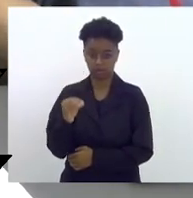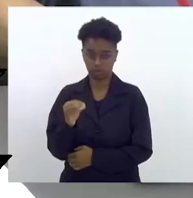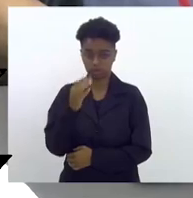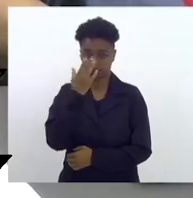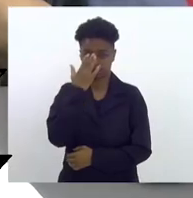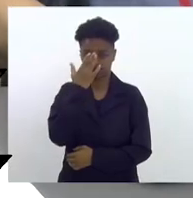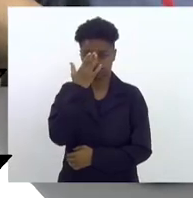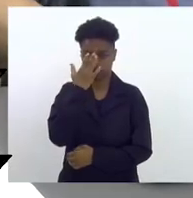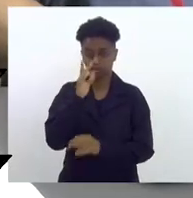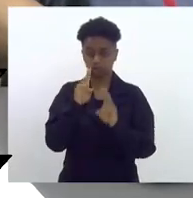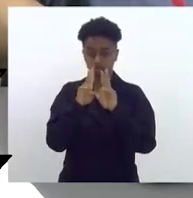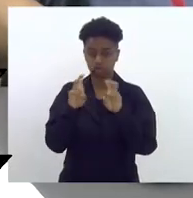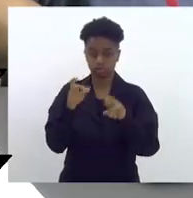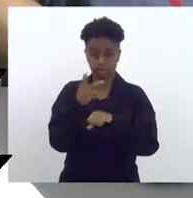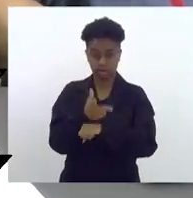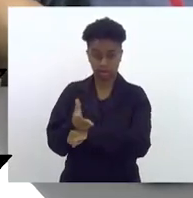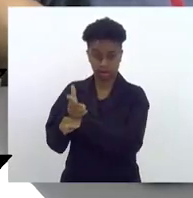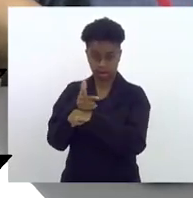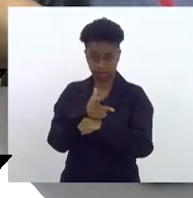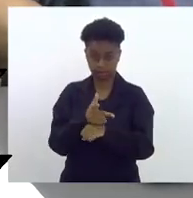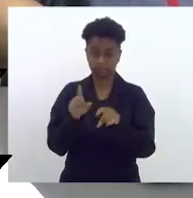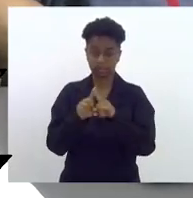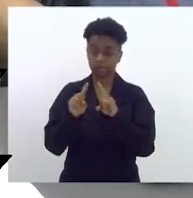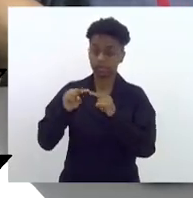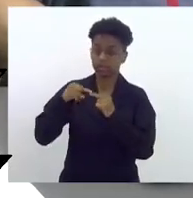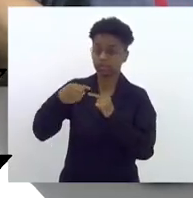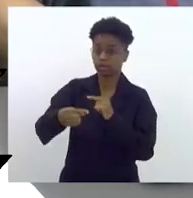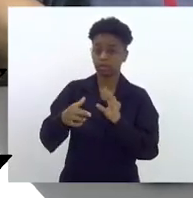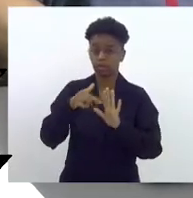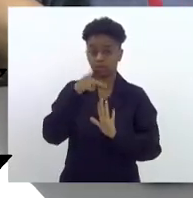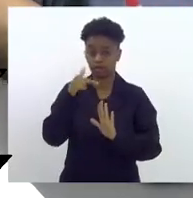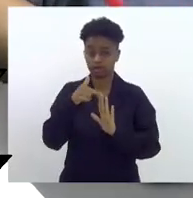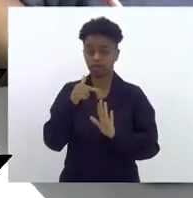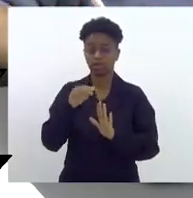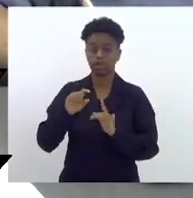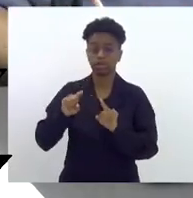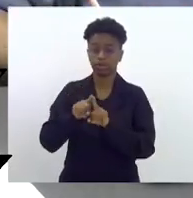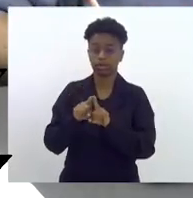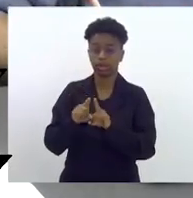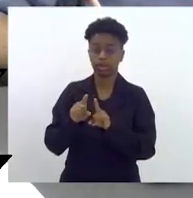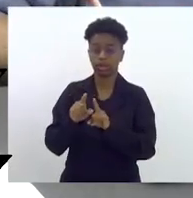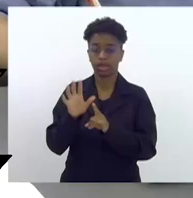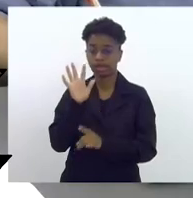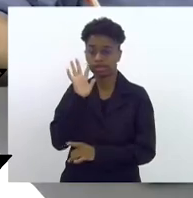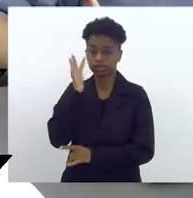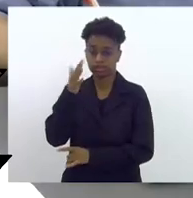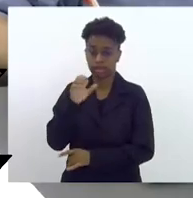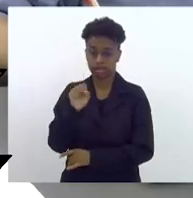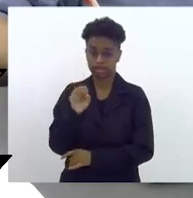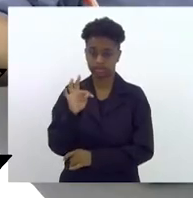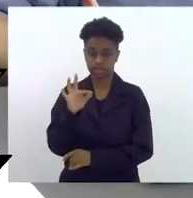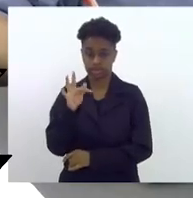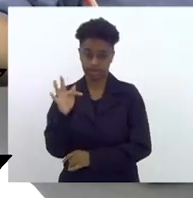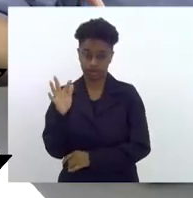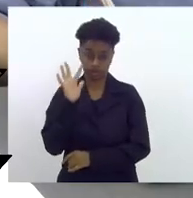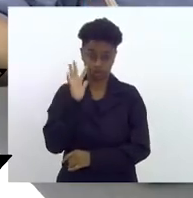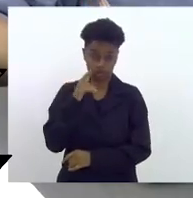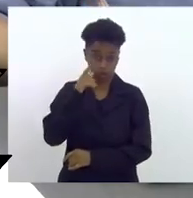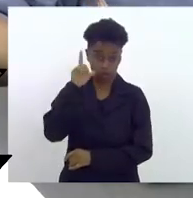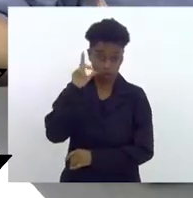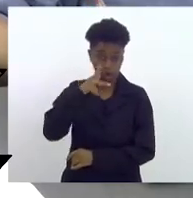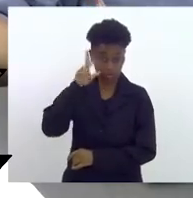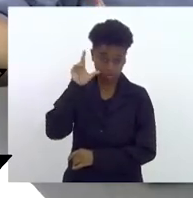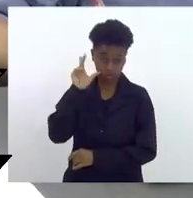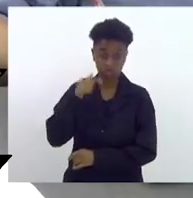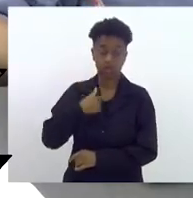das câmeras e depois da resolução da decisão do STF de anteontem eu vi hoje nos